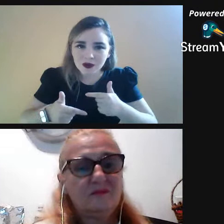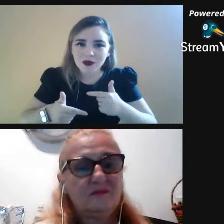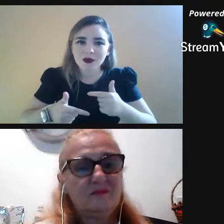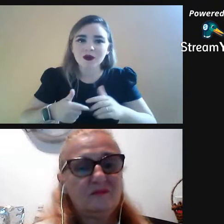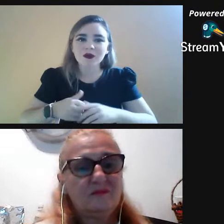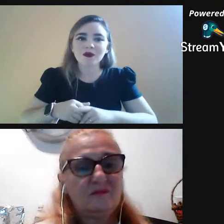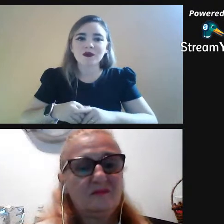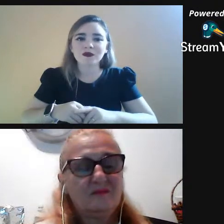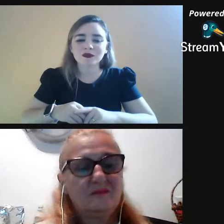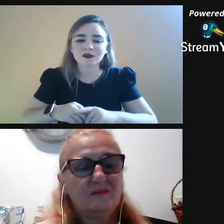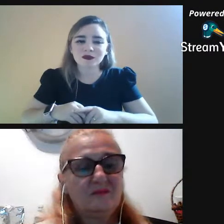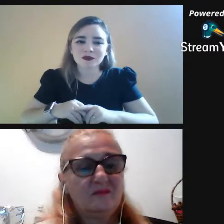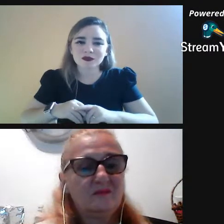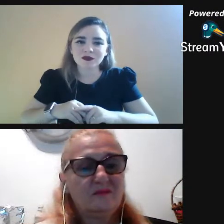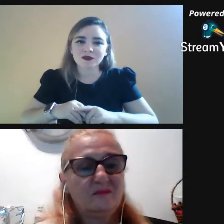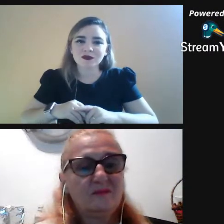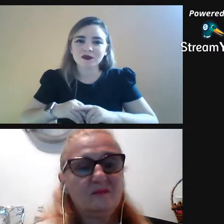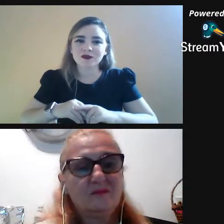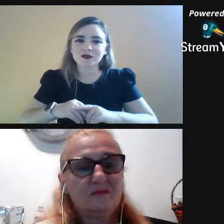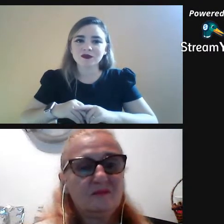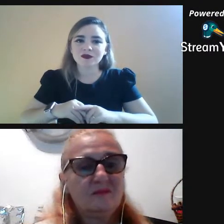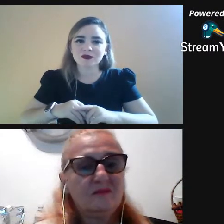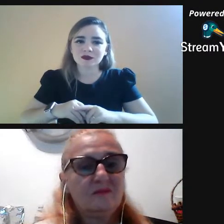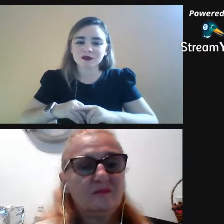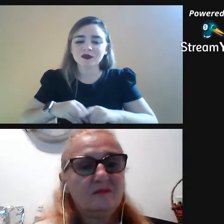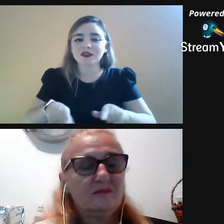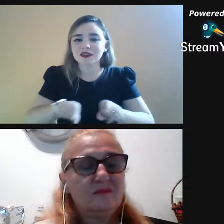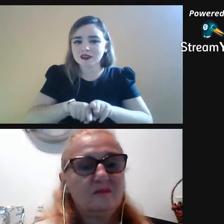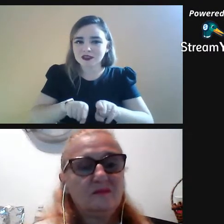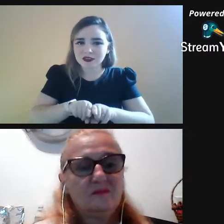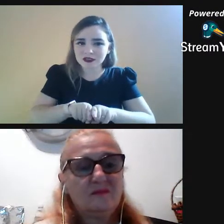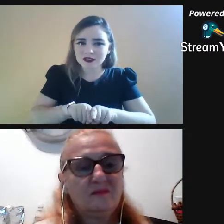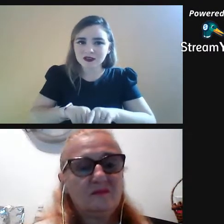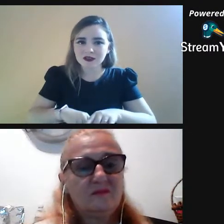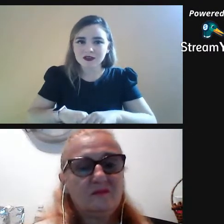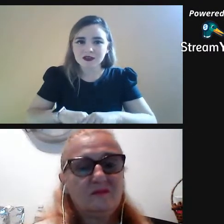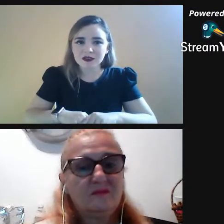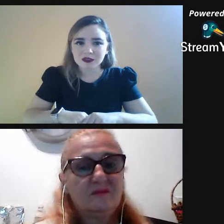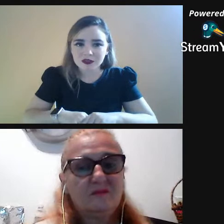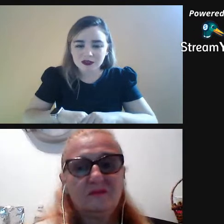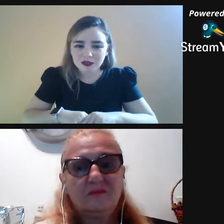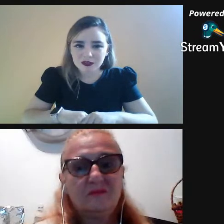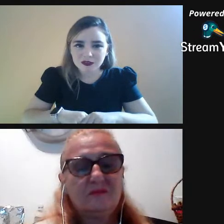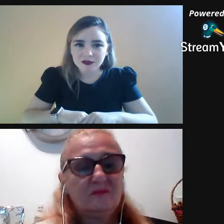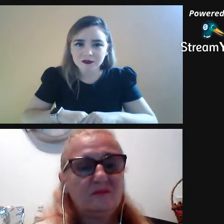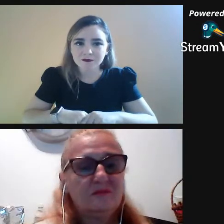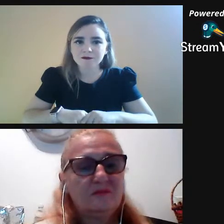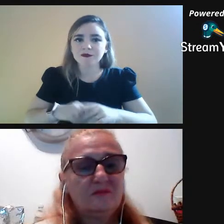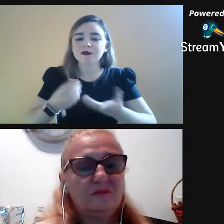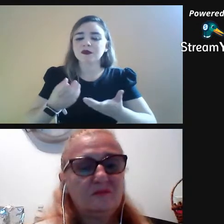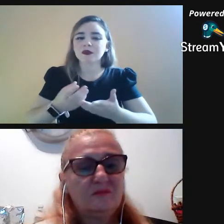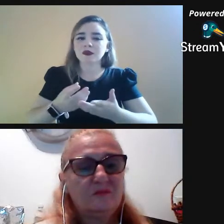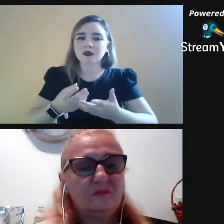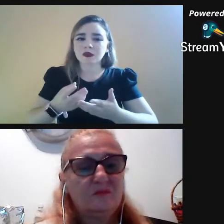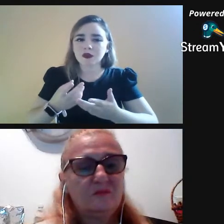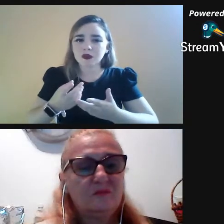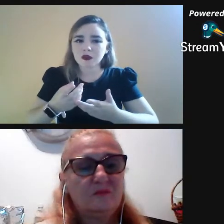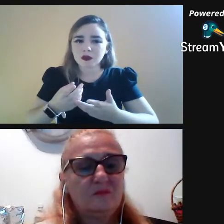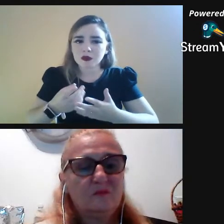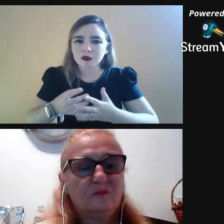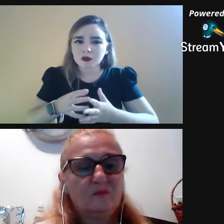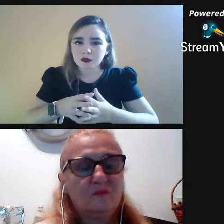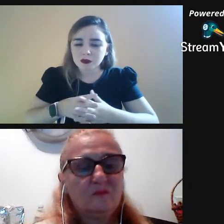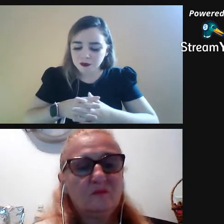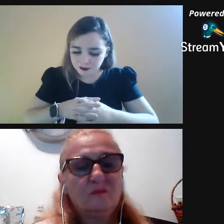ele também mostrando muita coisa dele. E também, são algumas recomendações de filme, né? Que